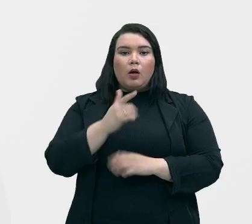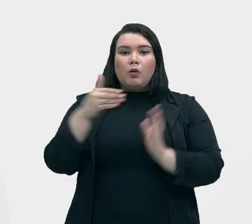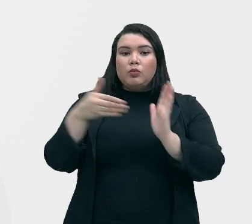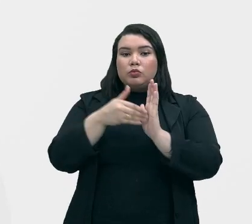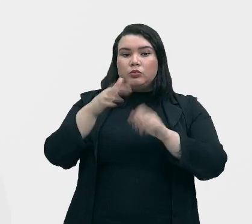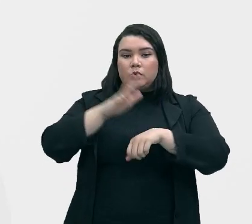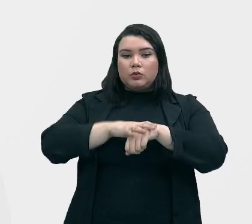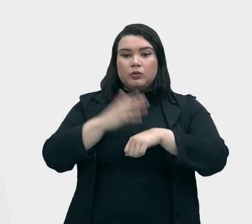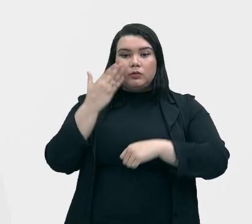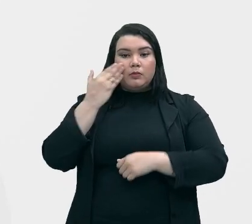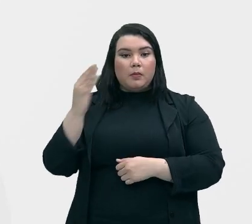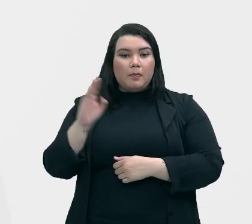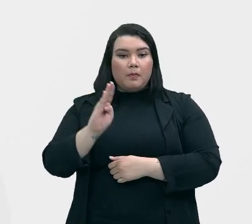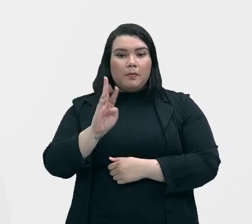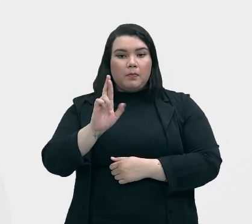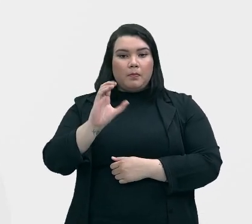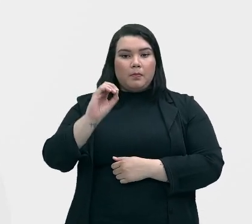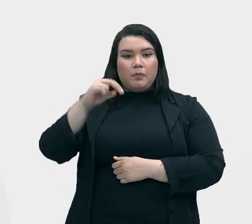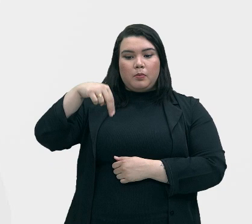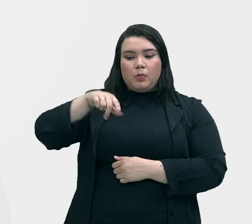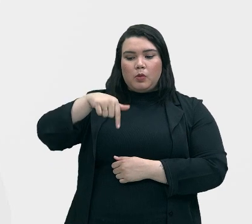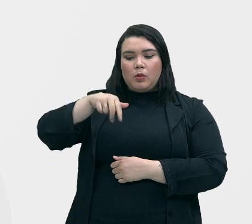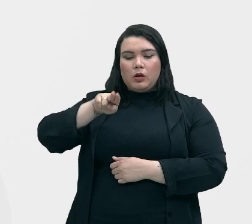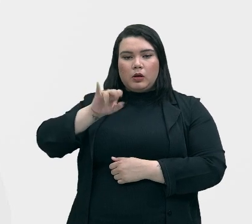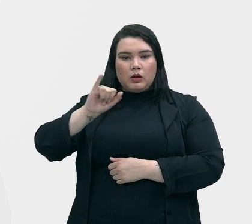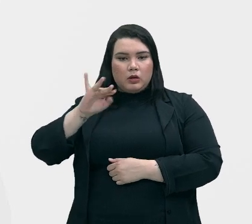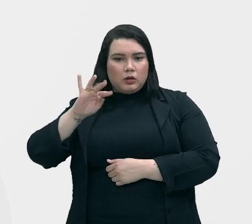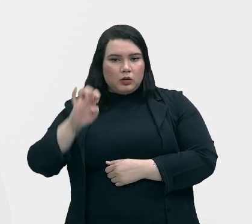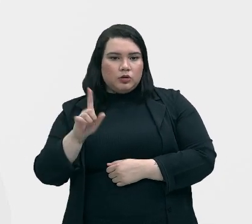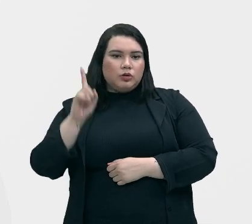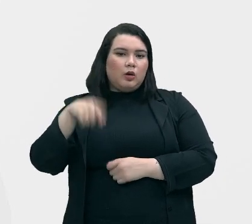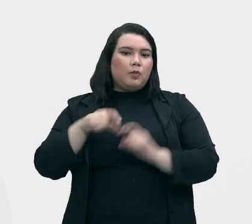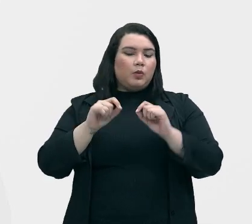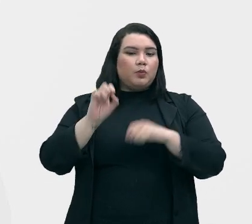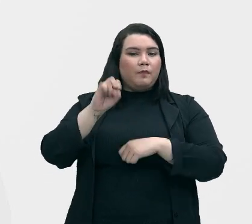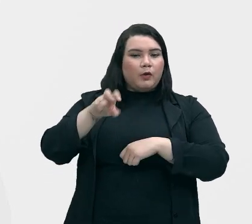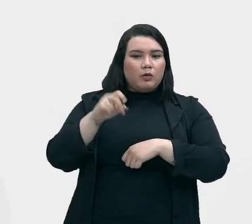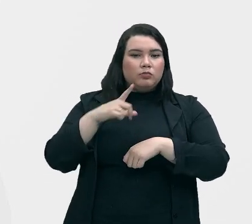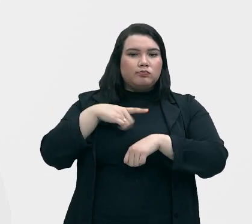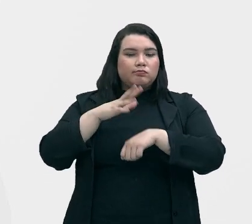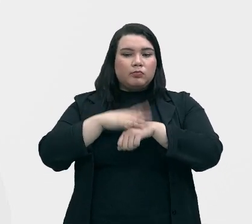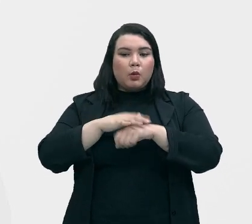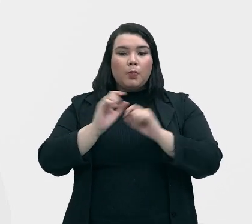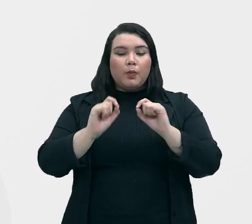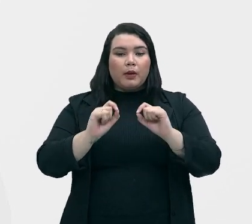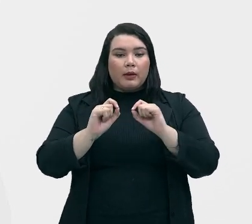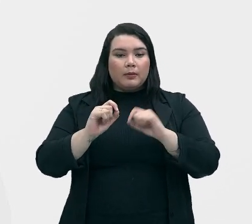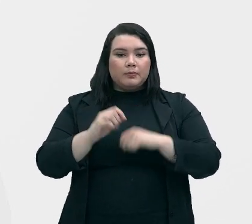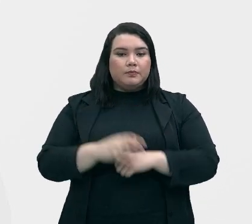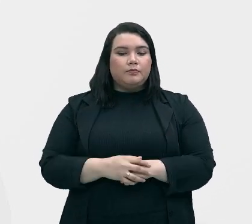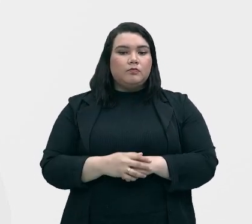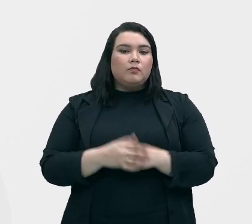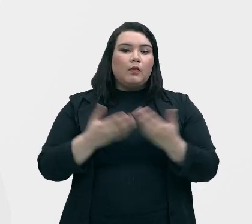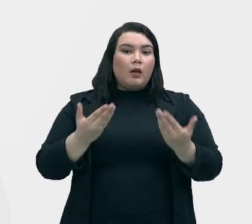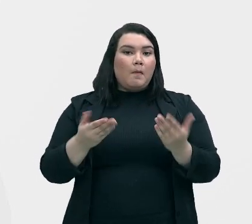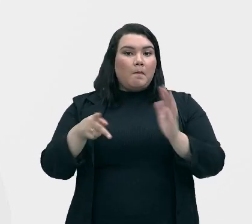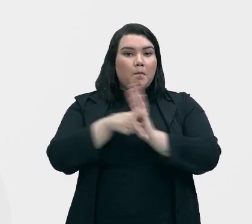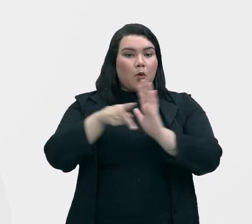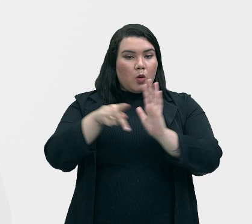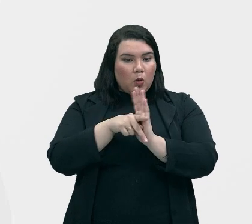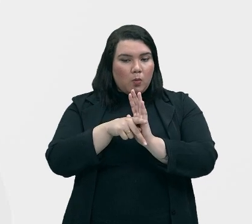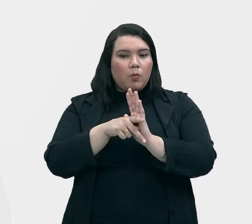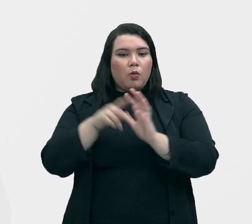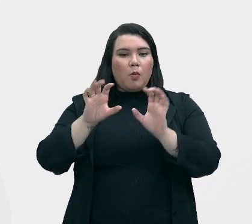só. A bronquite geralmente é causada por vírus e se caracteriza pela inflamação dos brônquios, a